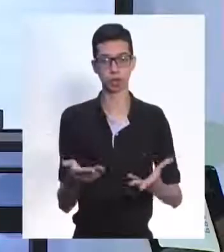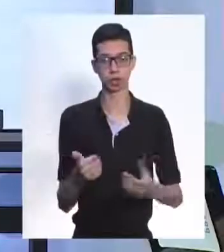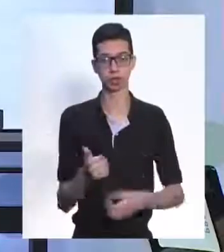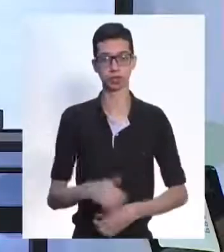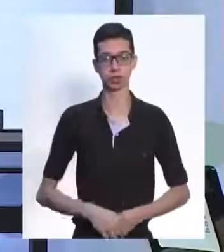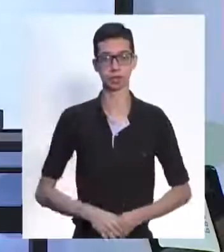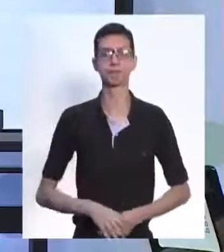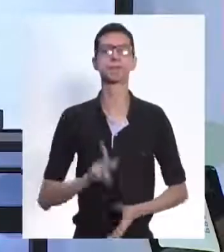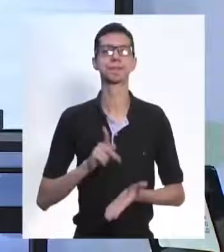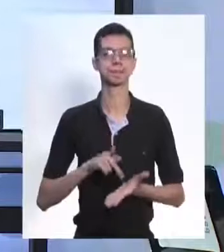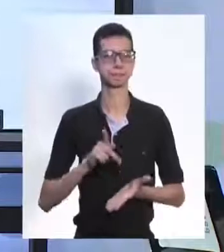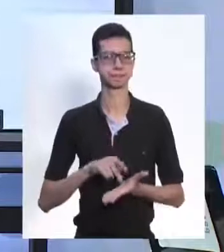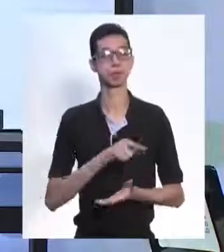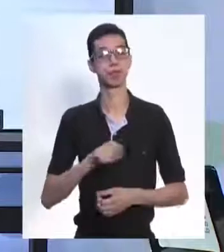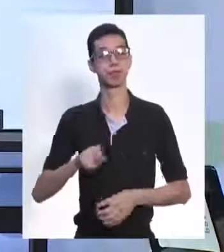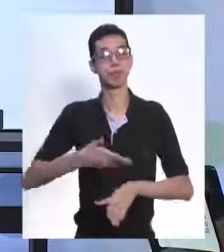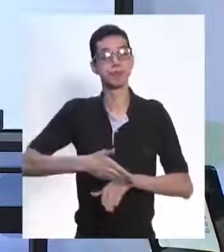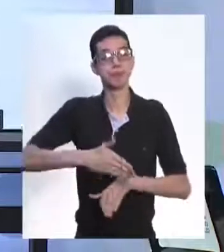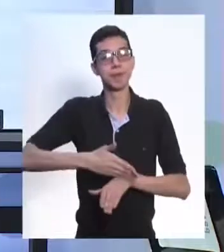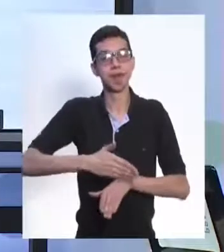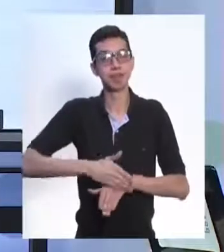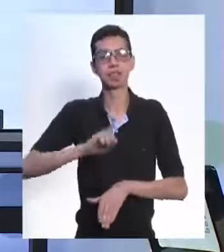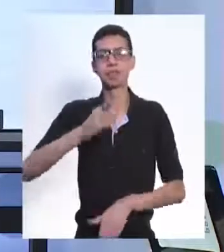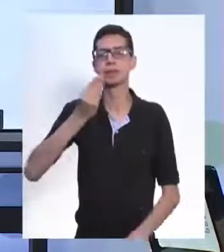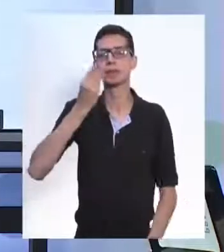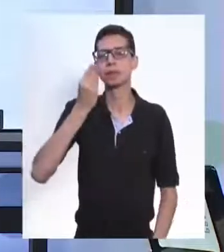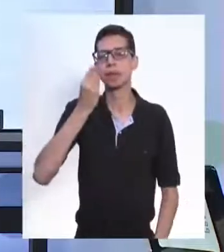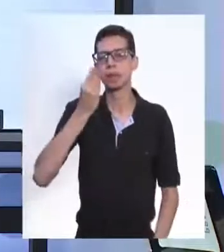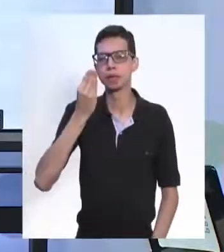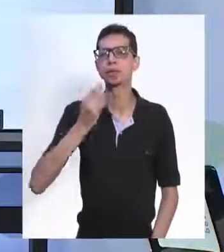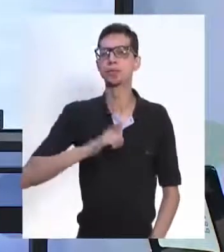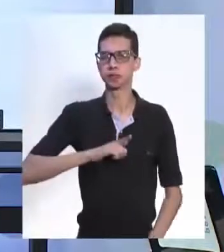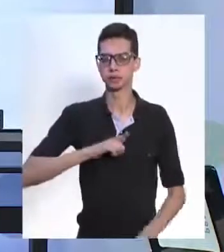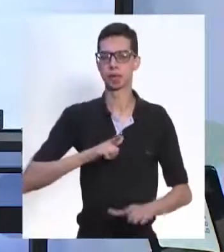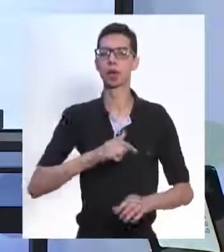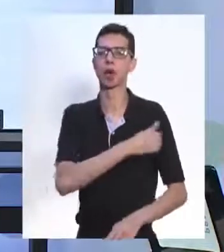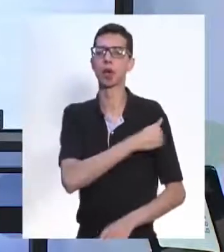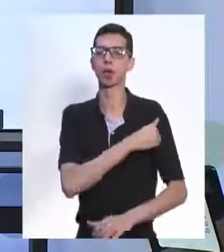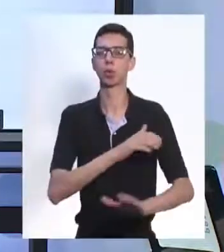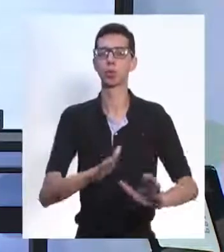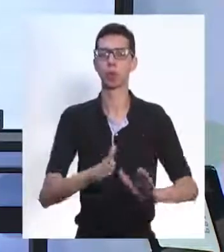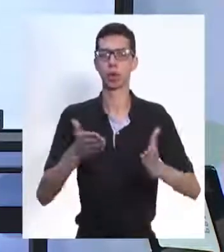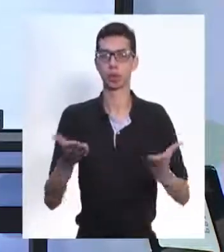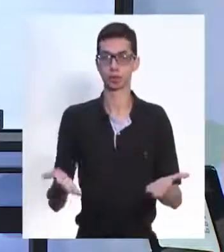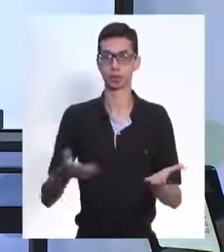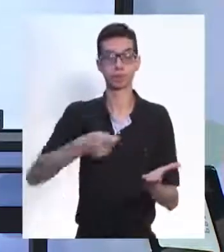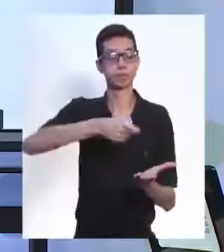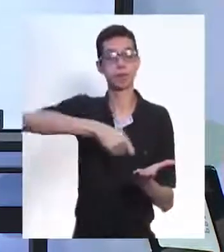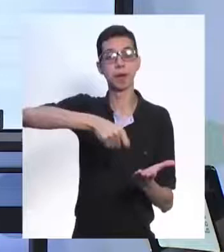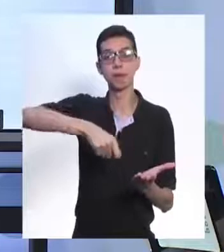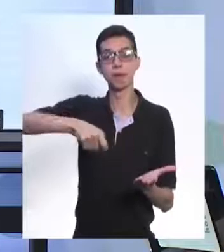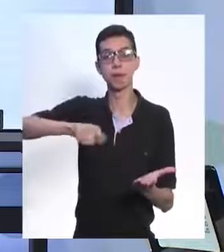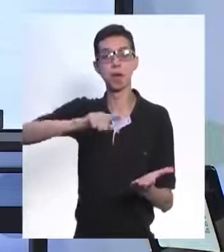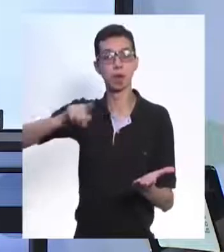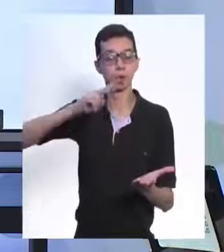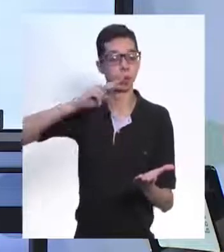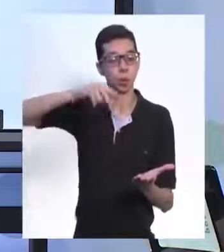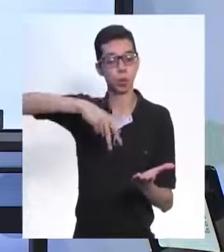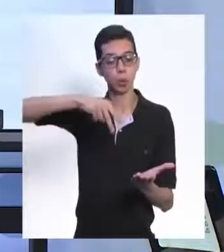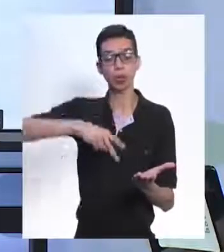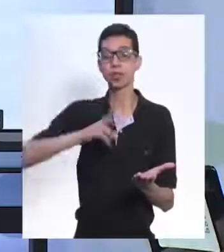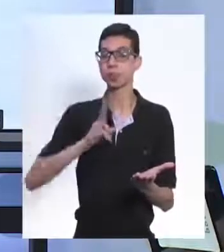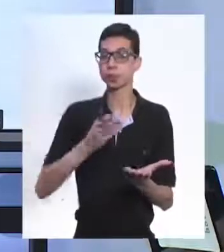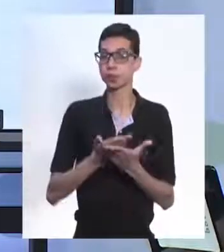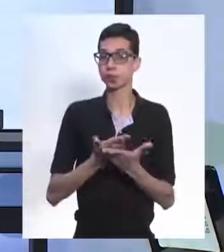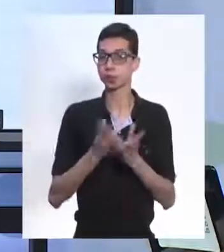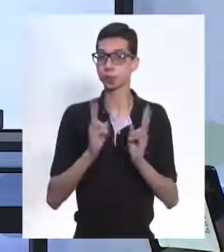questão também de vocês praticarem, né? Tentem fazer, tem mais exercícios no caderno do aluno lá para vocês darem uma olhada. Continue os estudos.